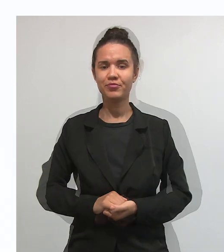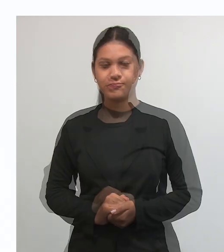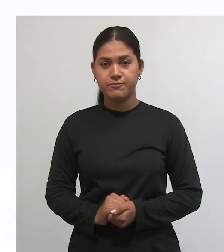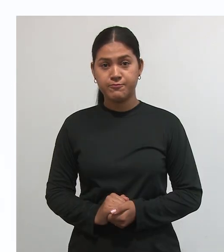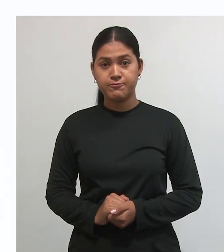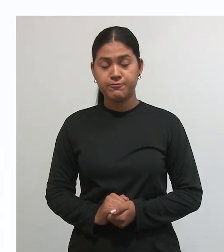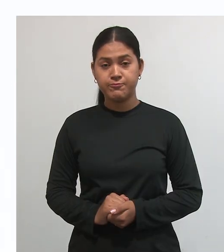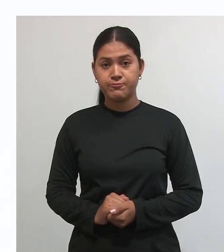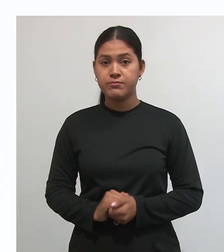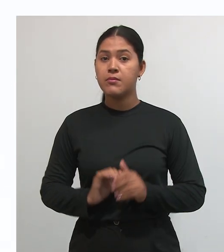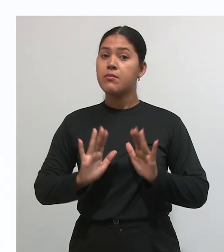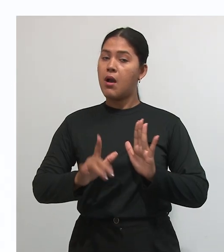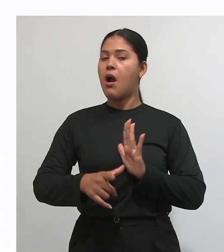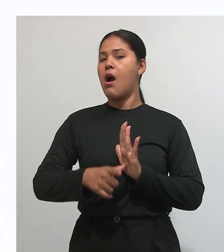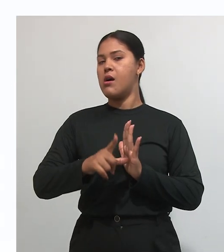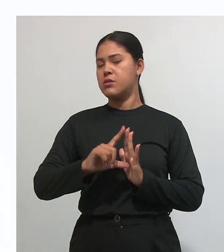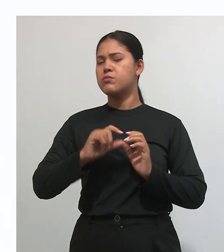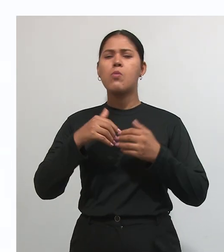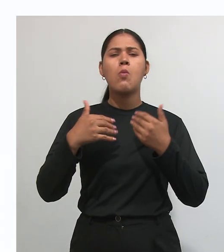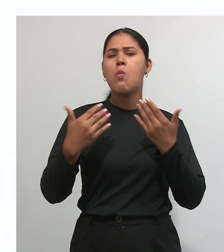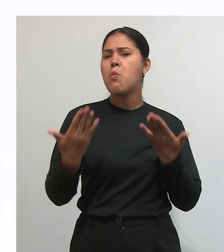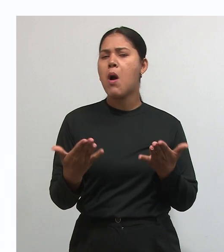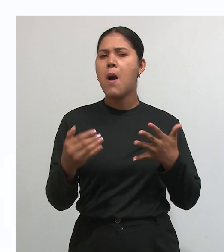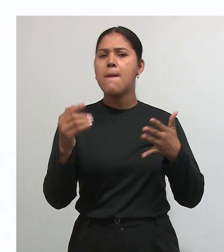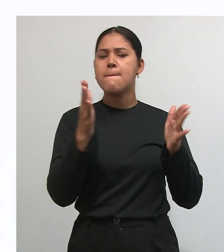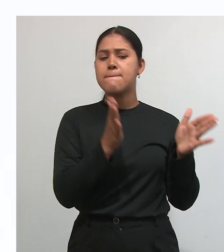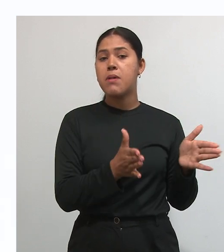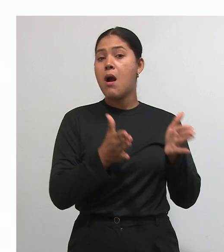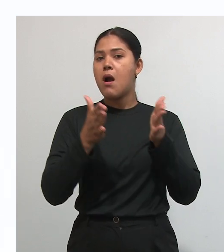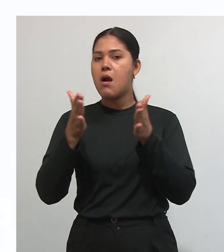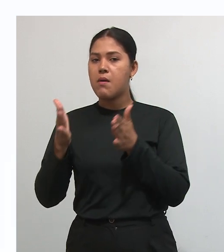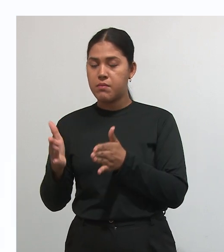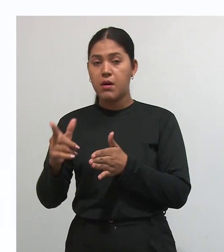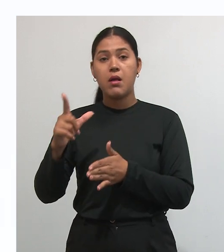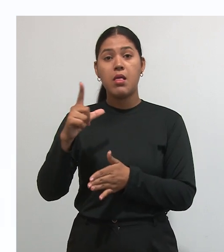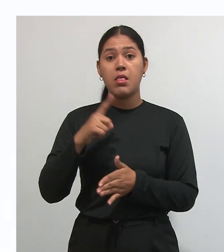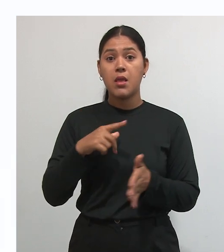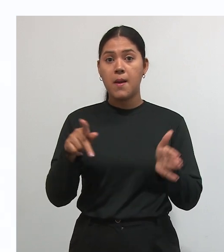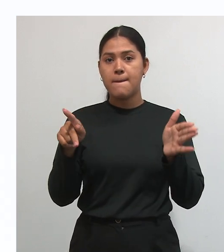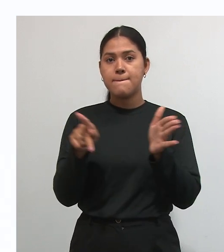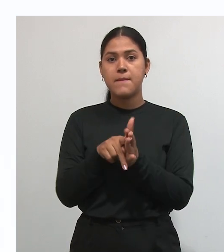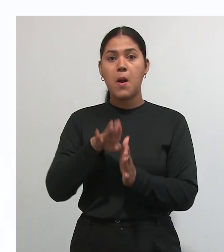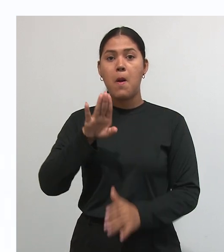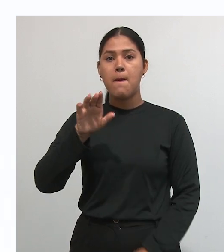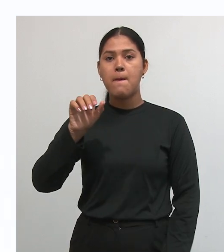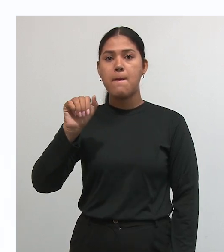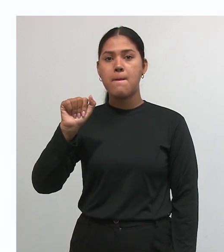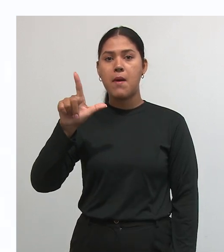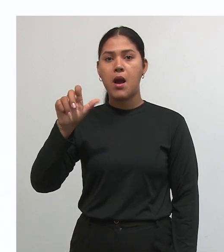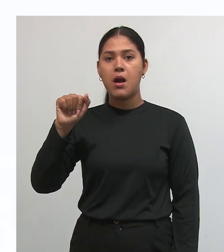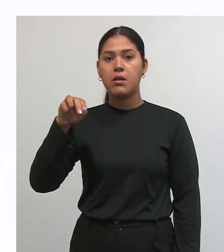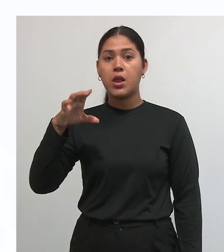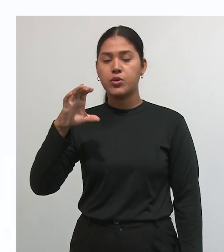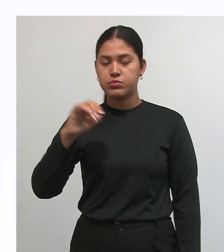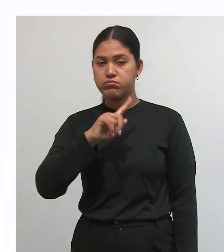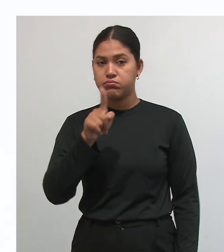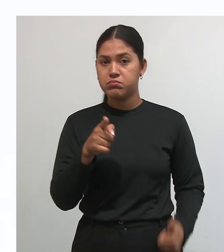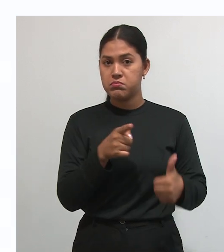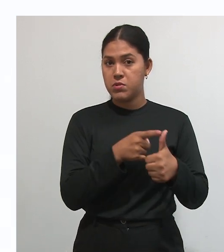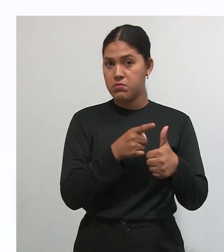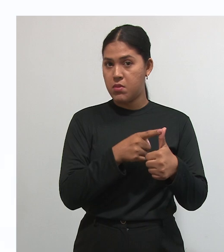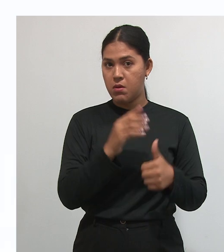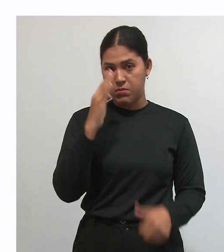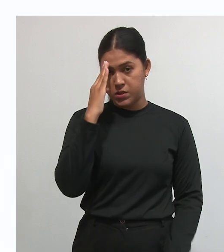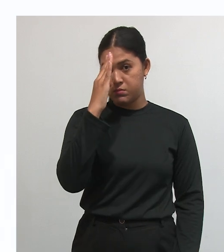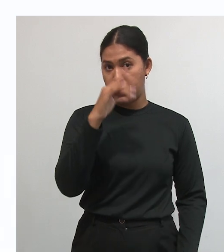Antes disso, quais seriam os quadros que compõem o balanço financeiro? Temos o quadro principal e o quadro